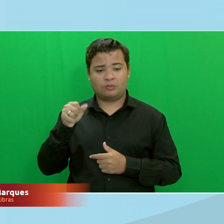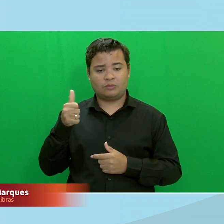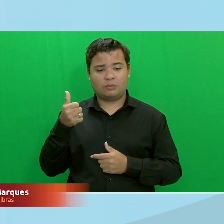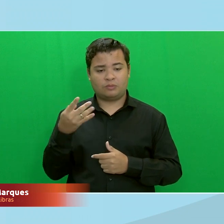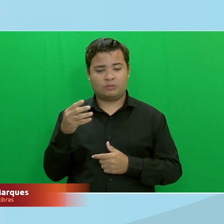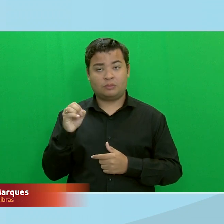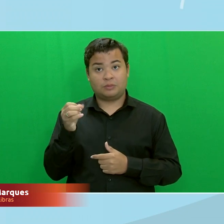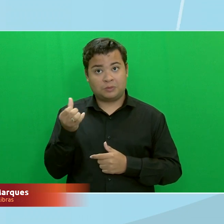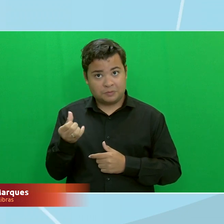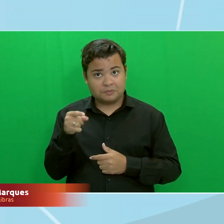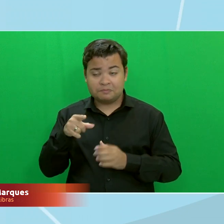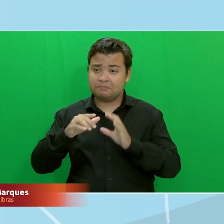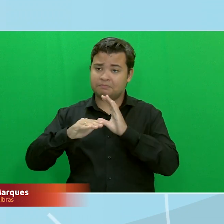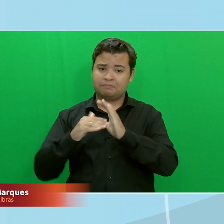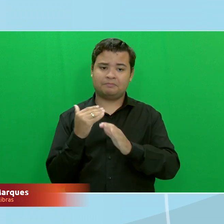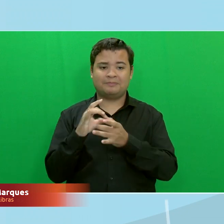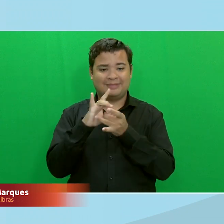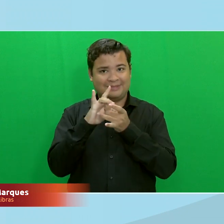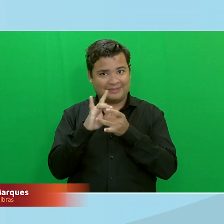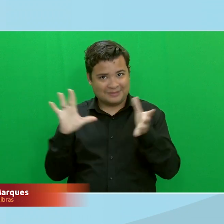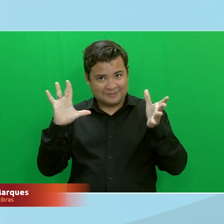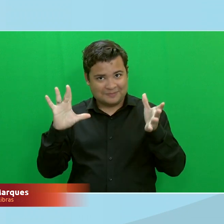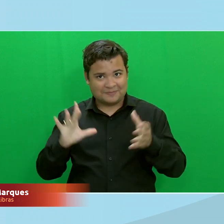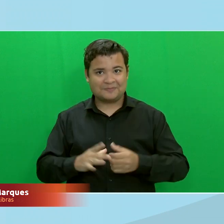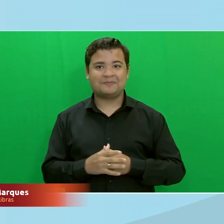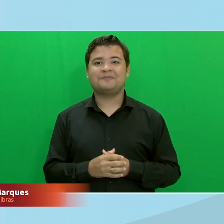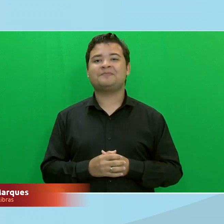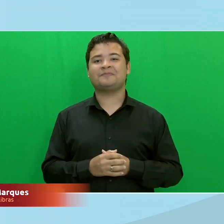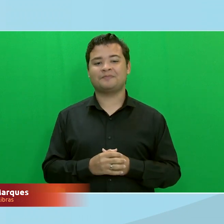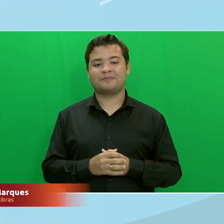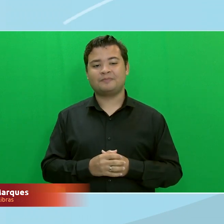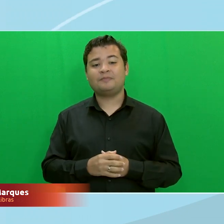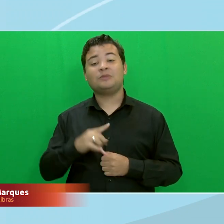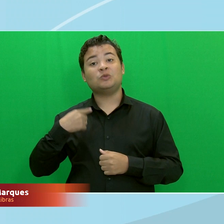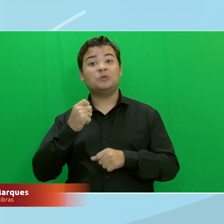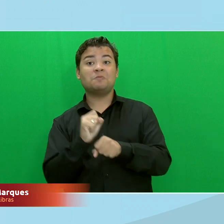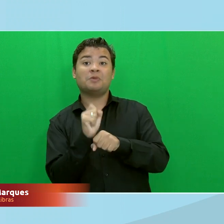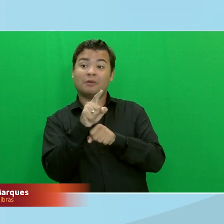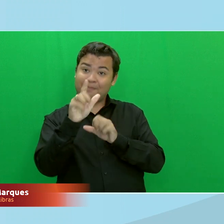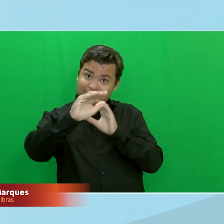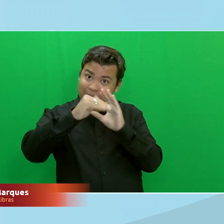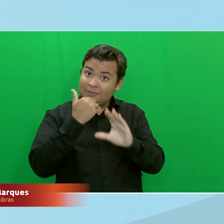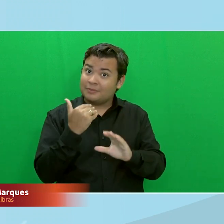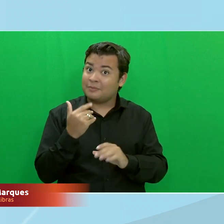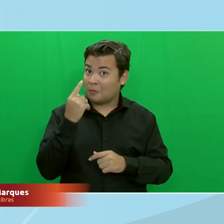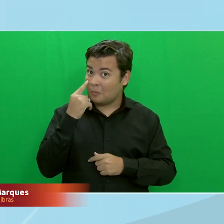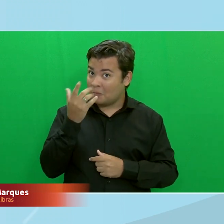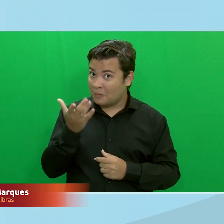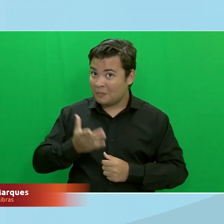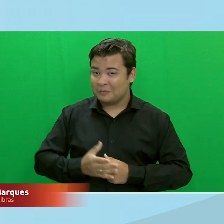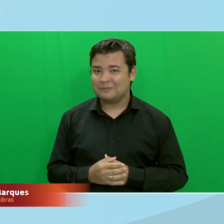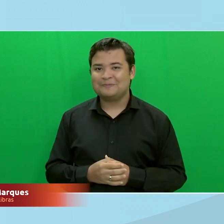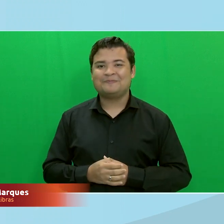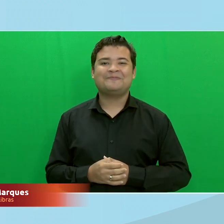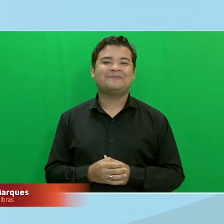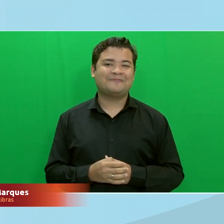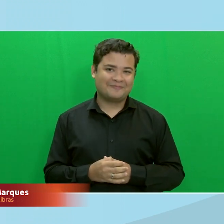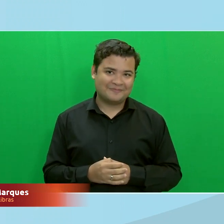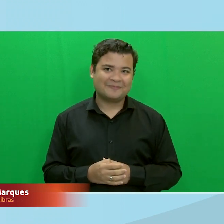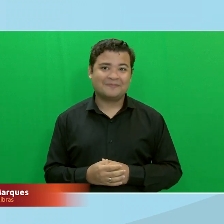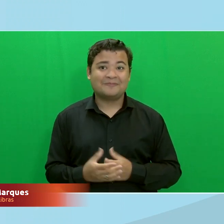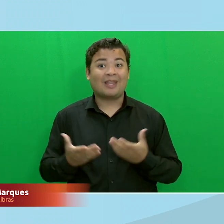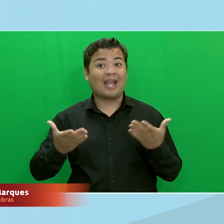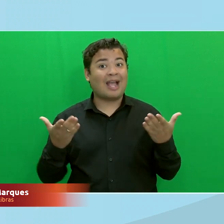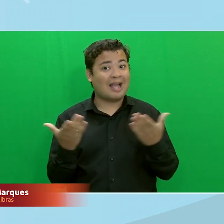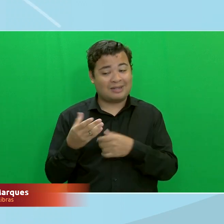1406. 62 99181 1406. A gente está esperando a sua contribuição. Agora sim, vamos